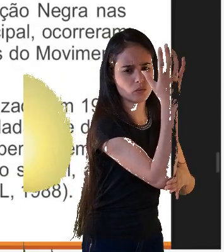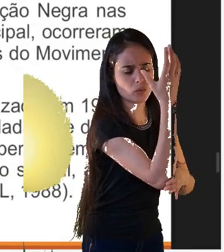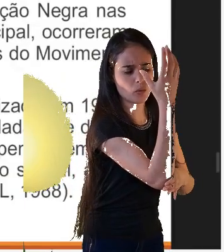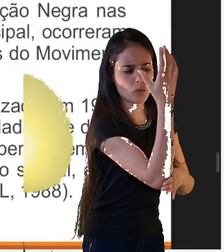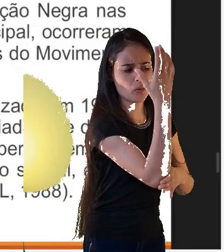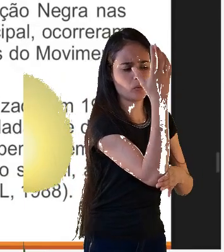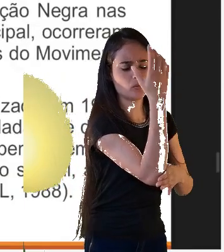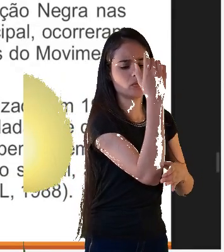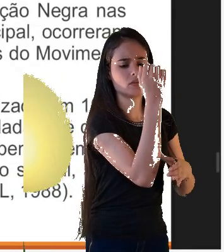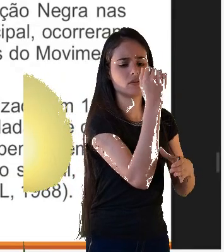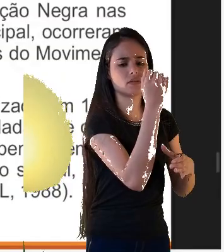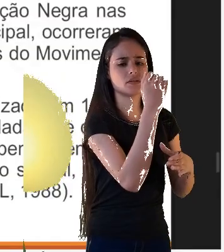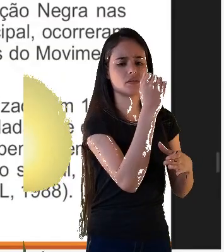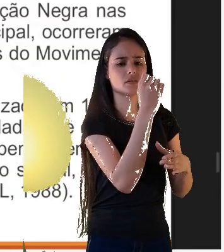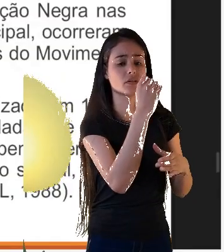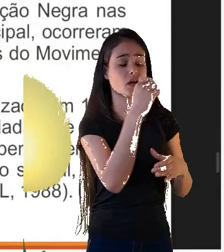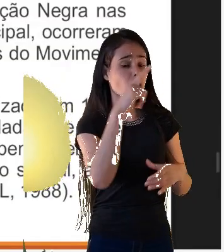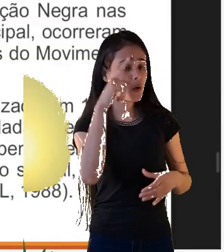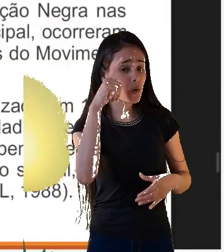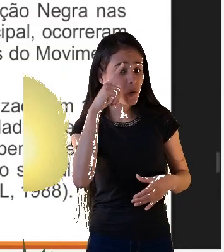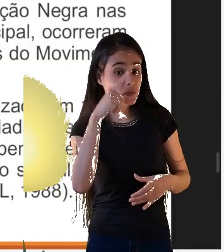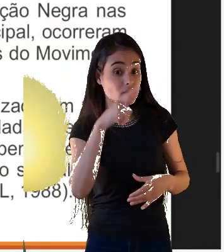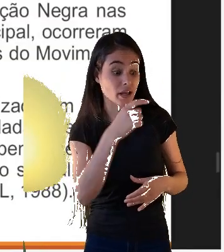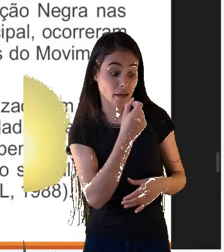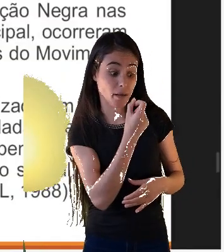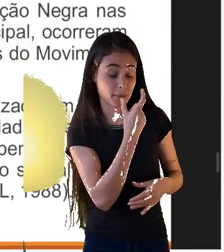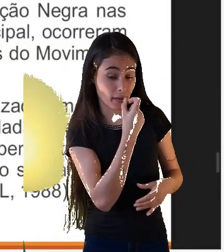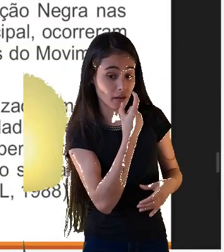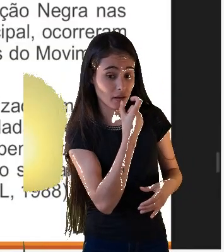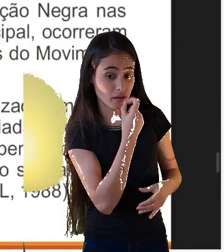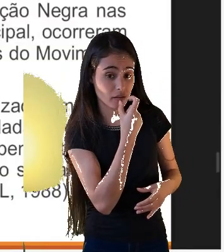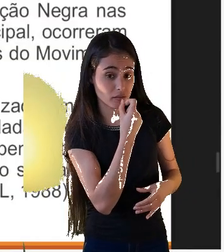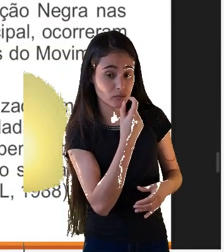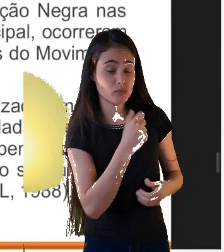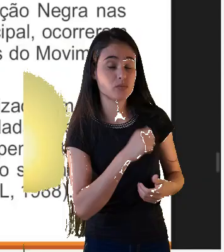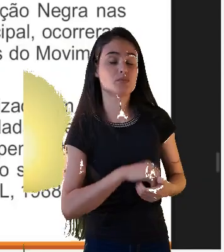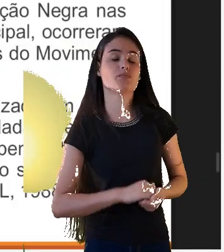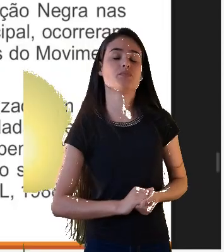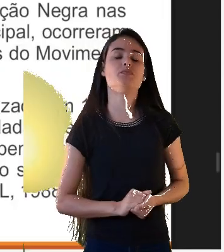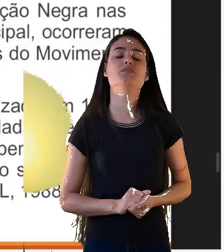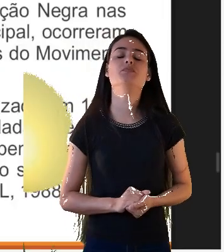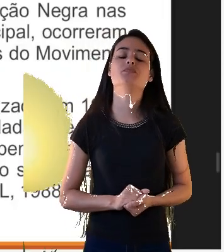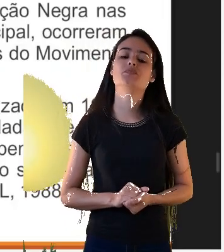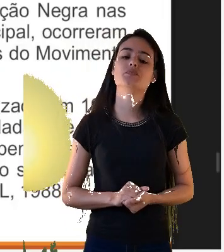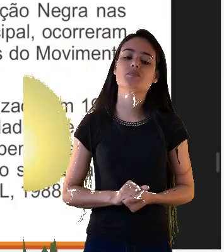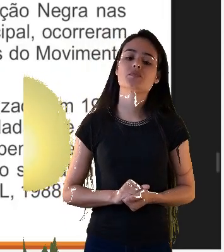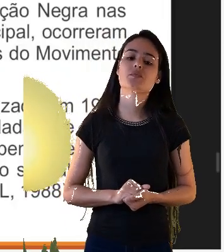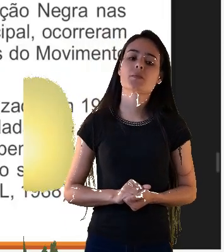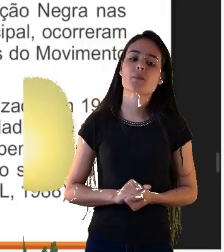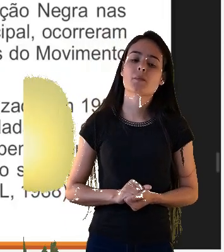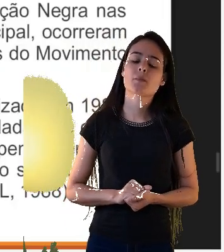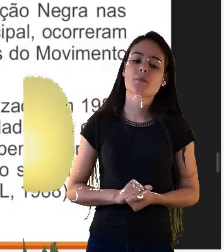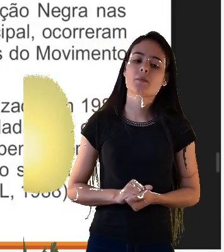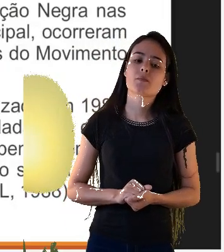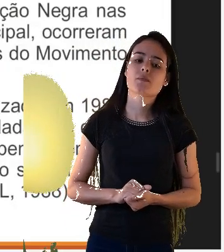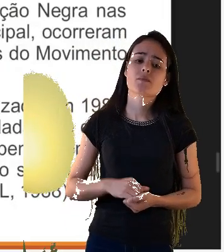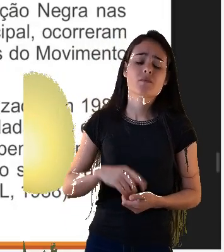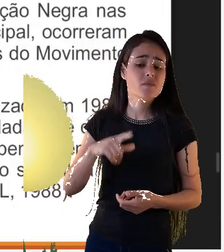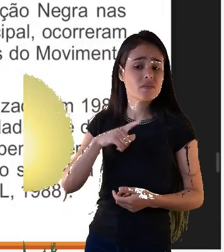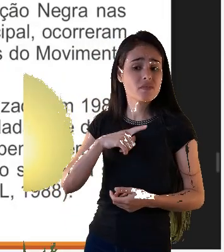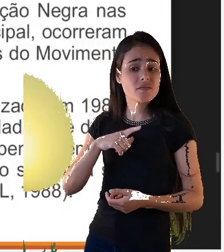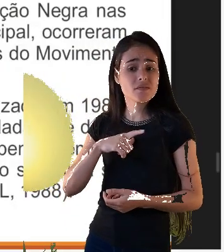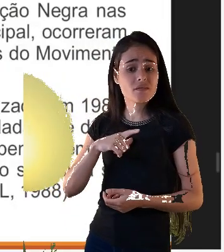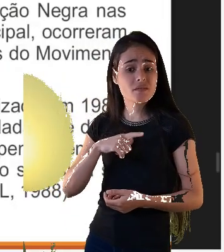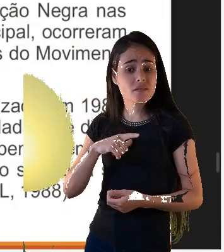de raízes, né, por meio desses saberes que não